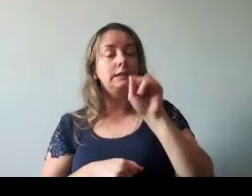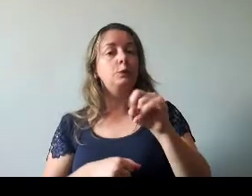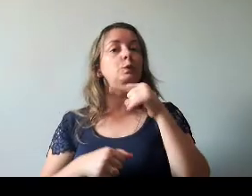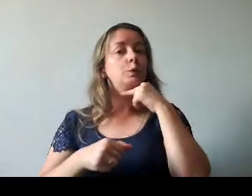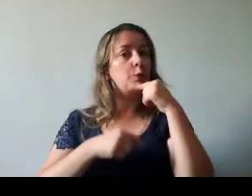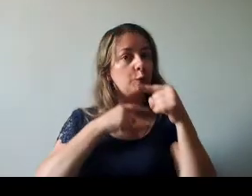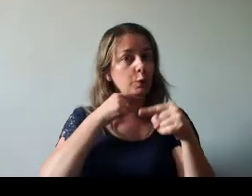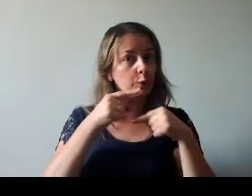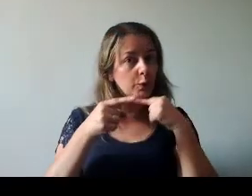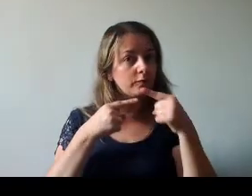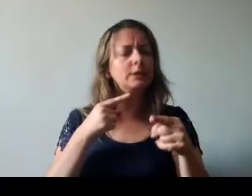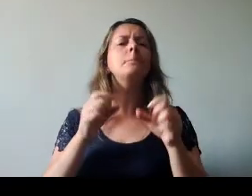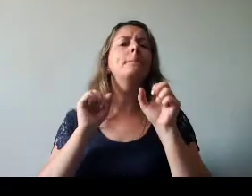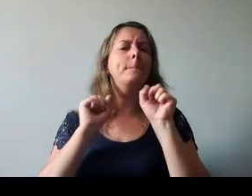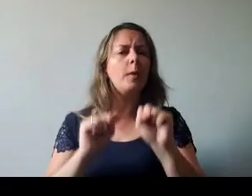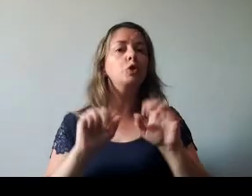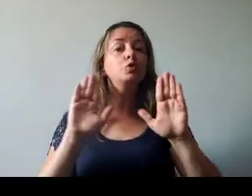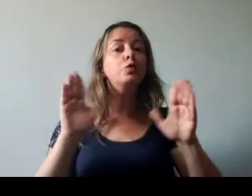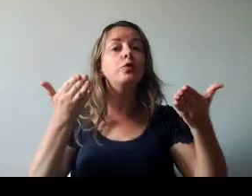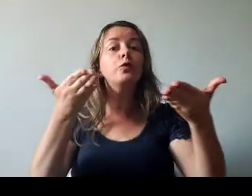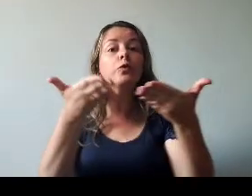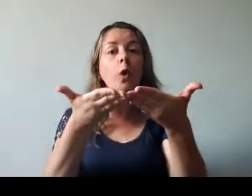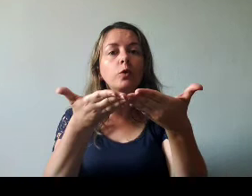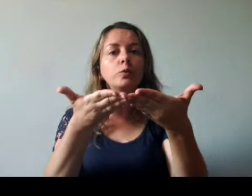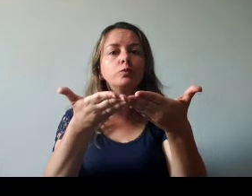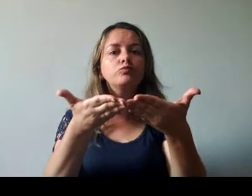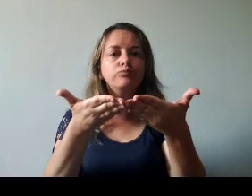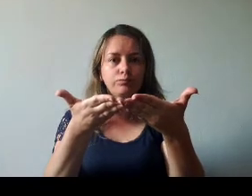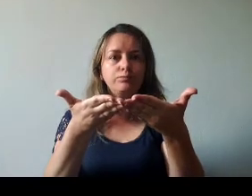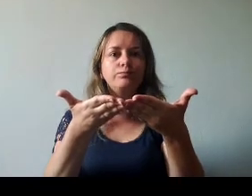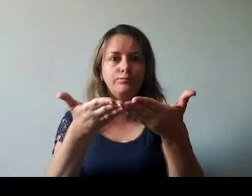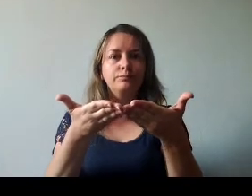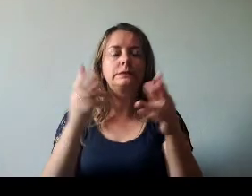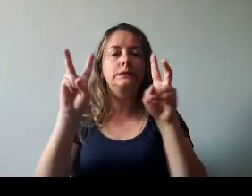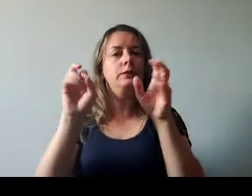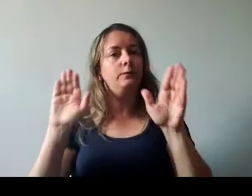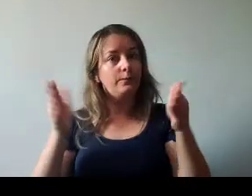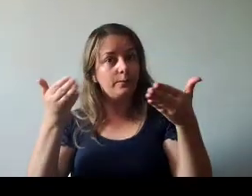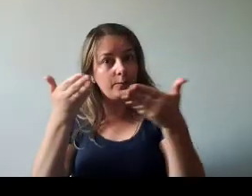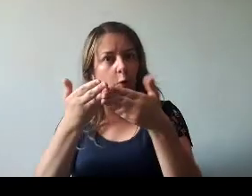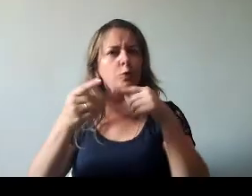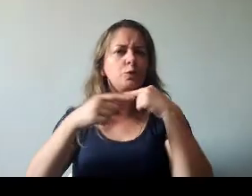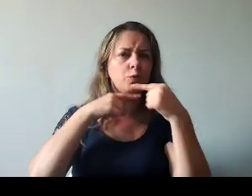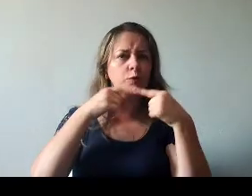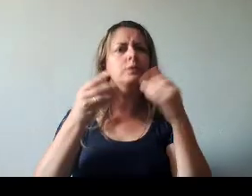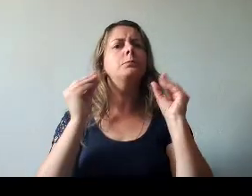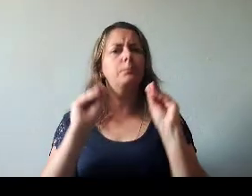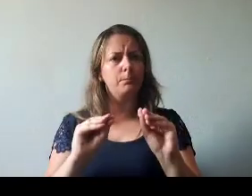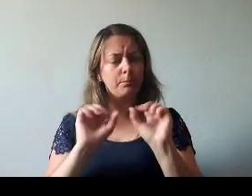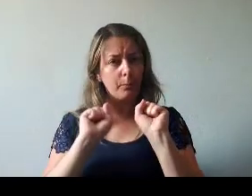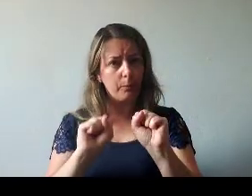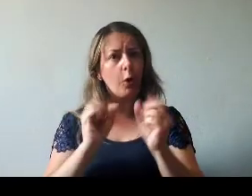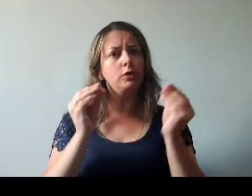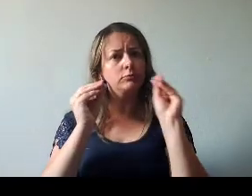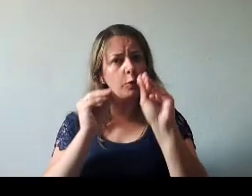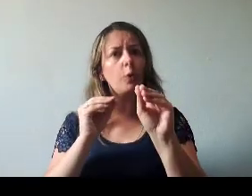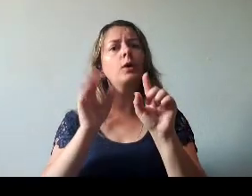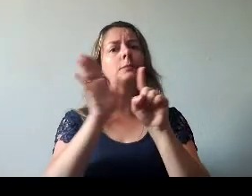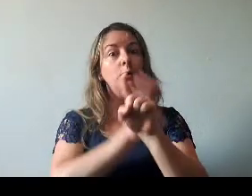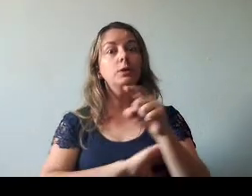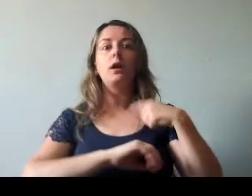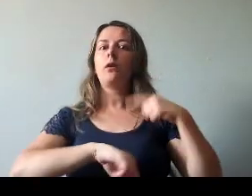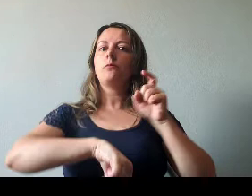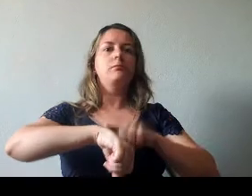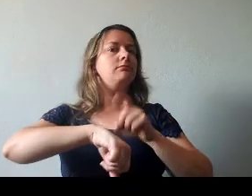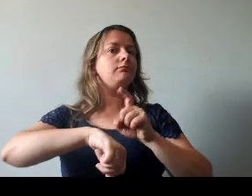esqueçam. Joga lá no fórum de dúvidas, tá? Se jogar lá no fórum de dúvidas, eu respondo no mesmo dia, tá? Quase na mesma hora. É só a